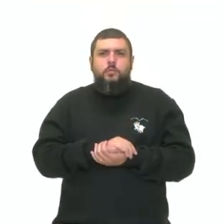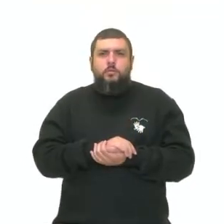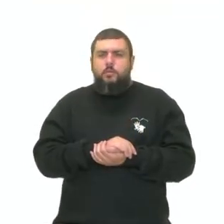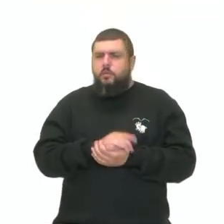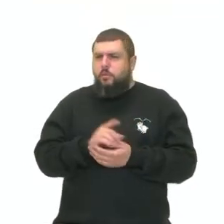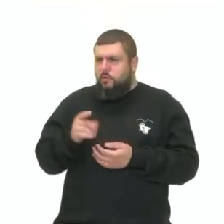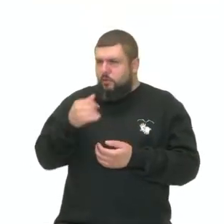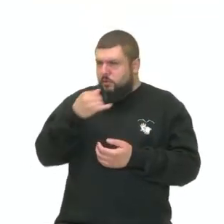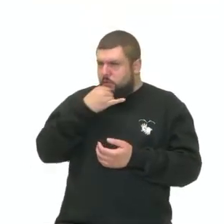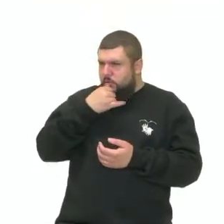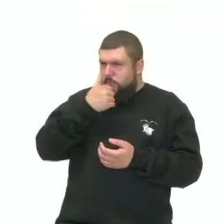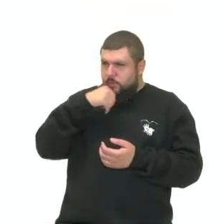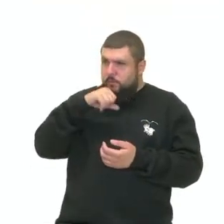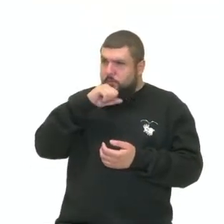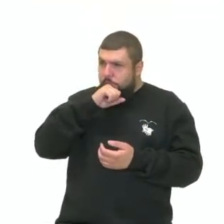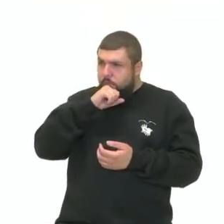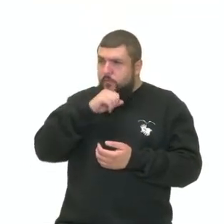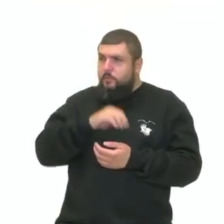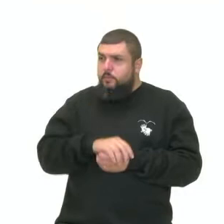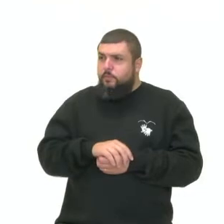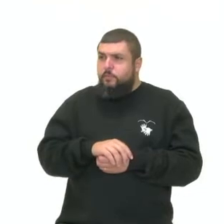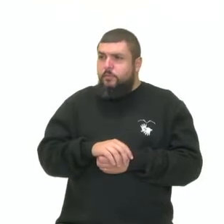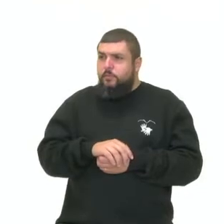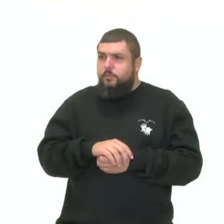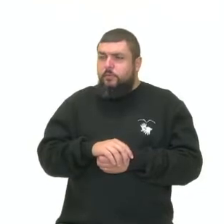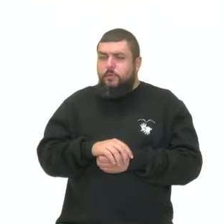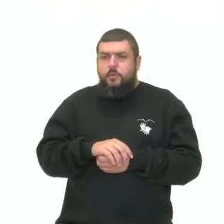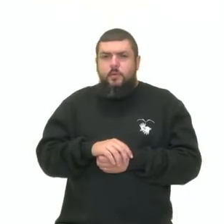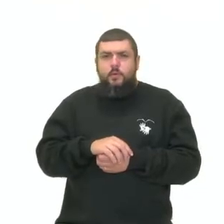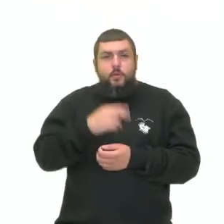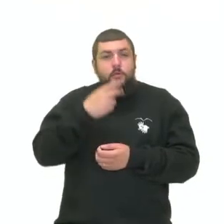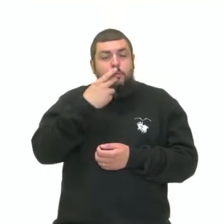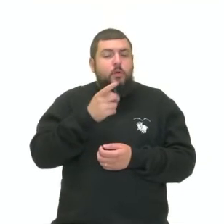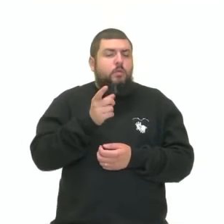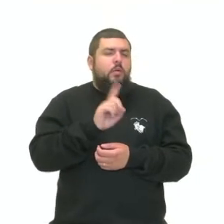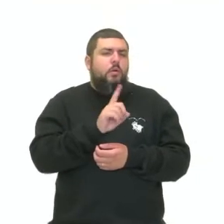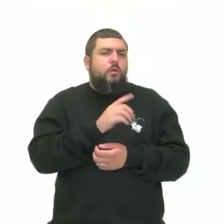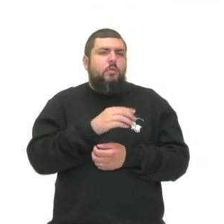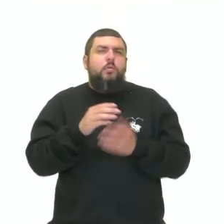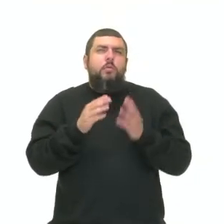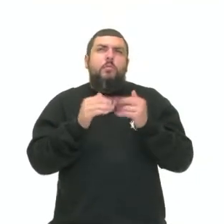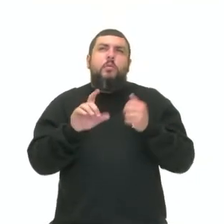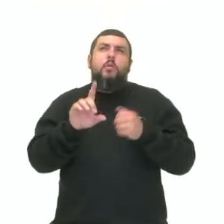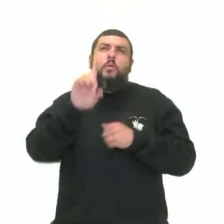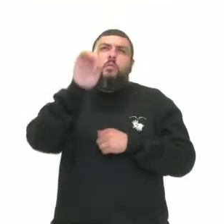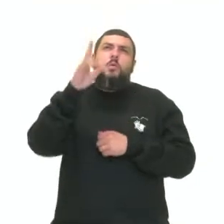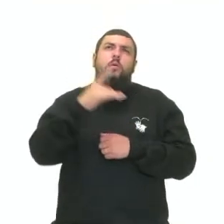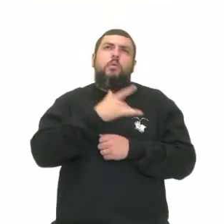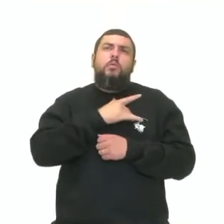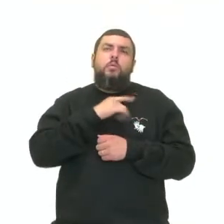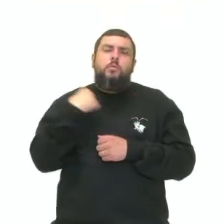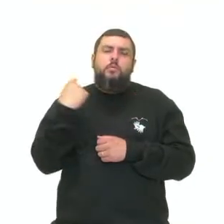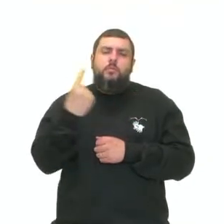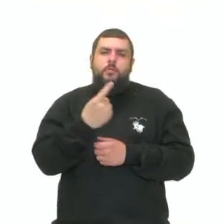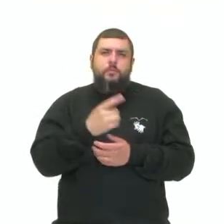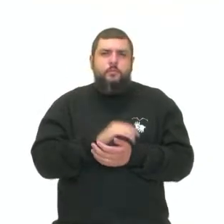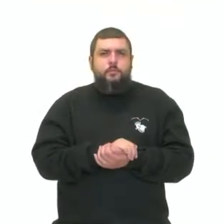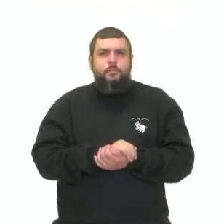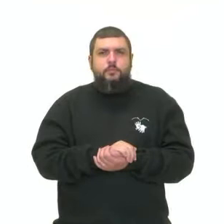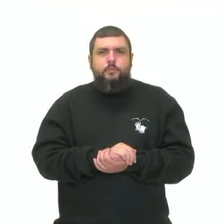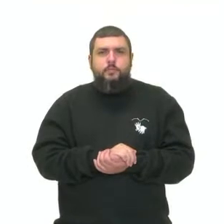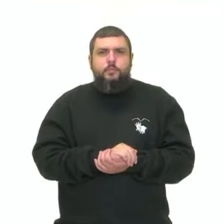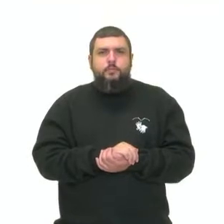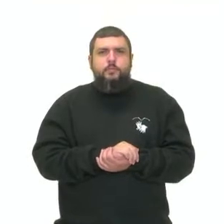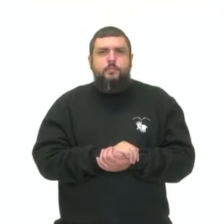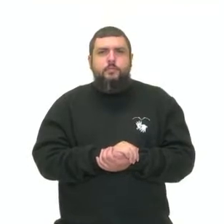mãe? Eu falava, não, estou só pedindo a Deus para ter dó de nós. Então, na atividade 2, qual